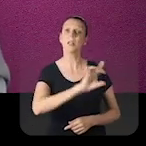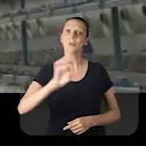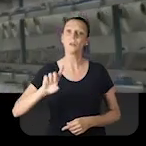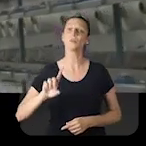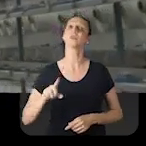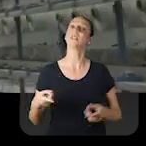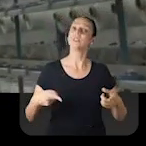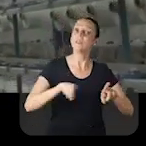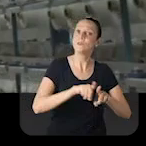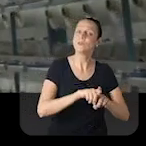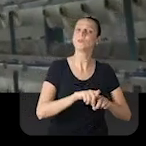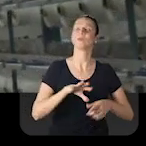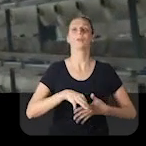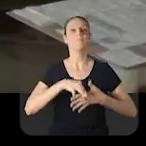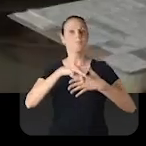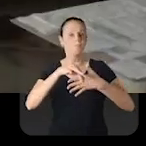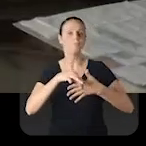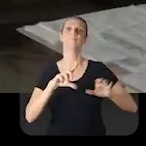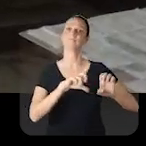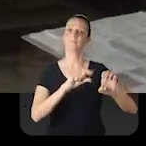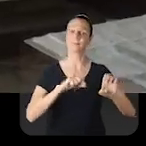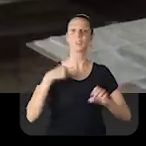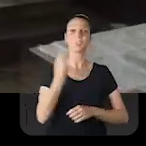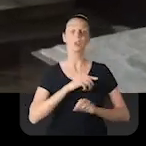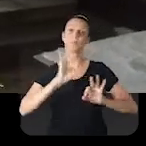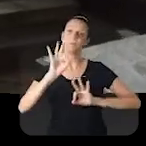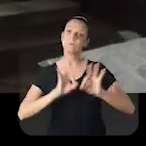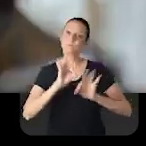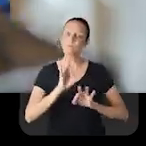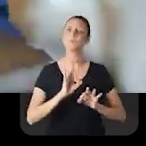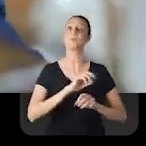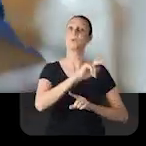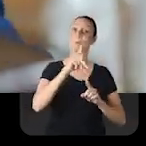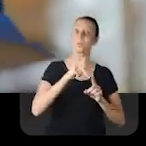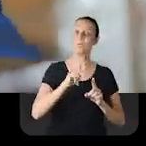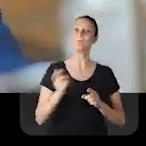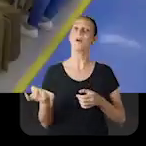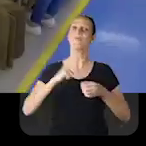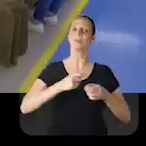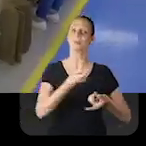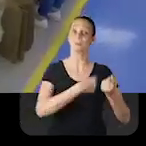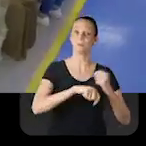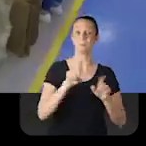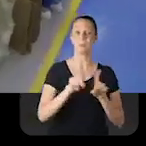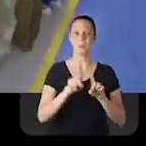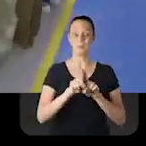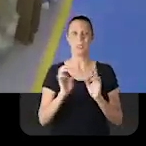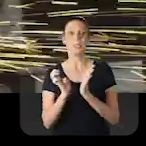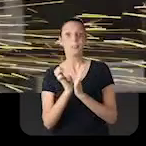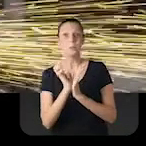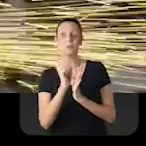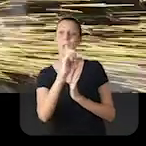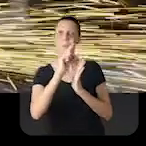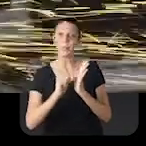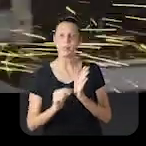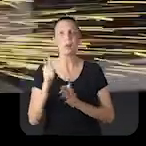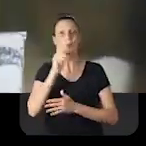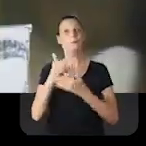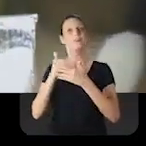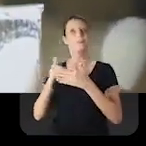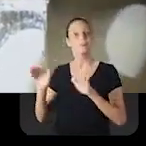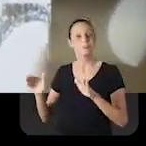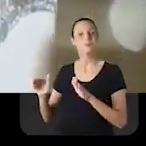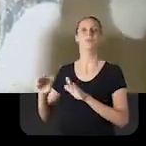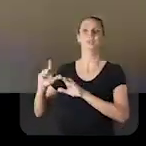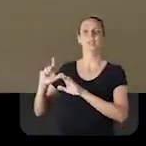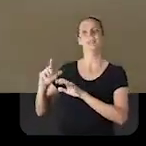pessoas. Junto das lideranças empresariais, construímos um plano de retomada econômica. Simplificamos a abertura de empresas